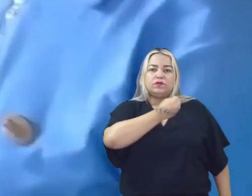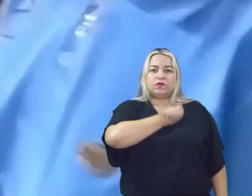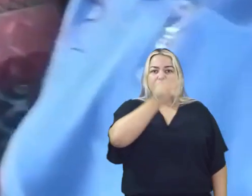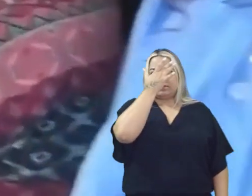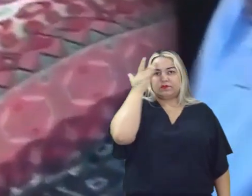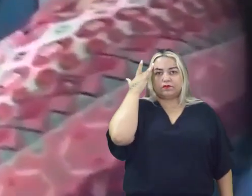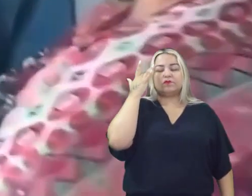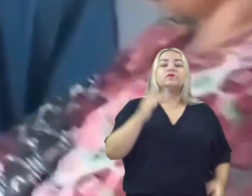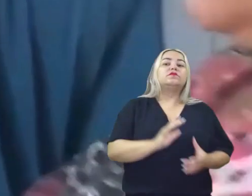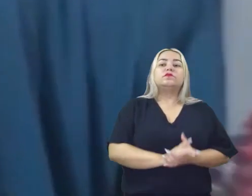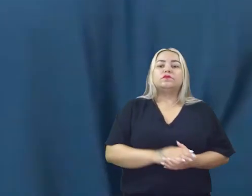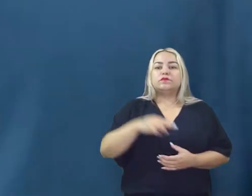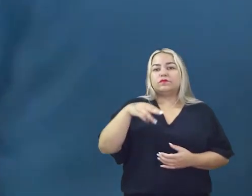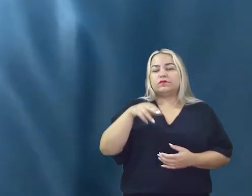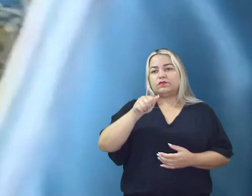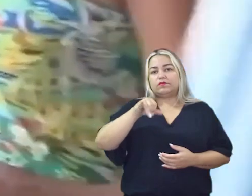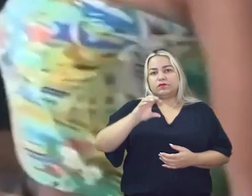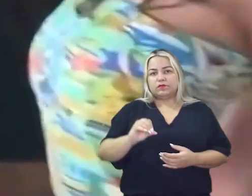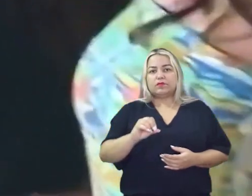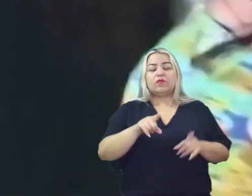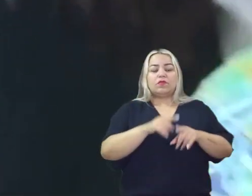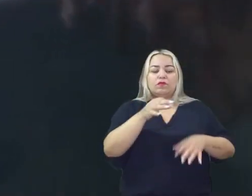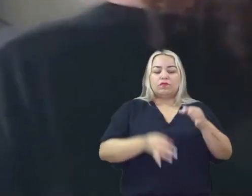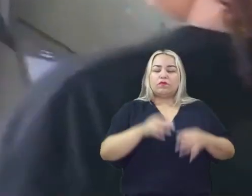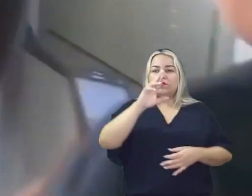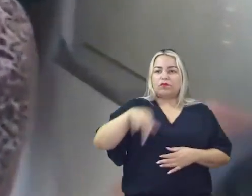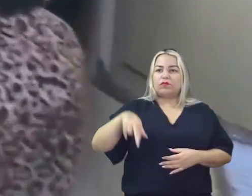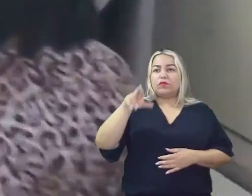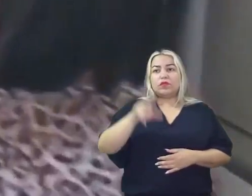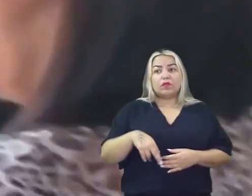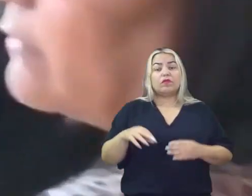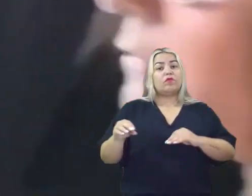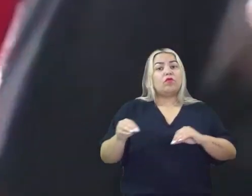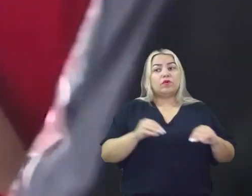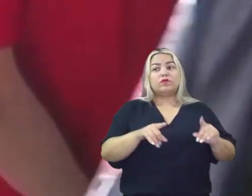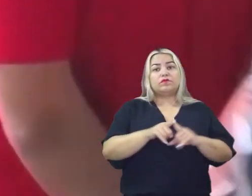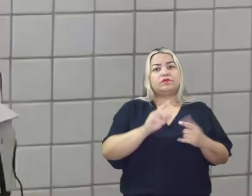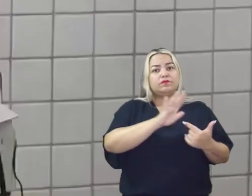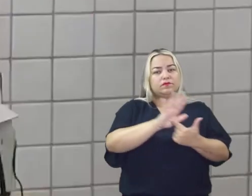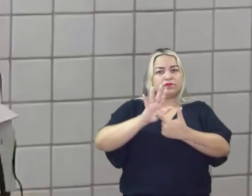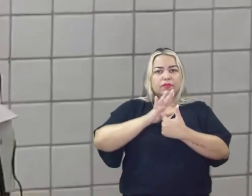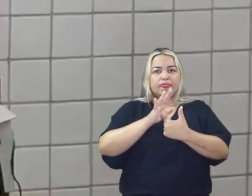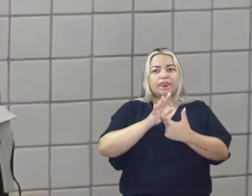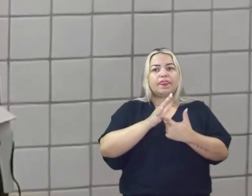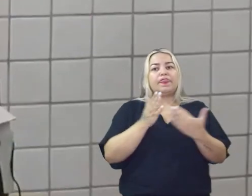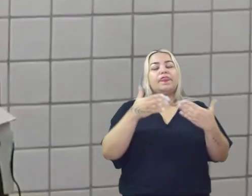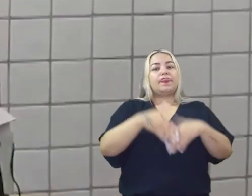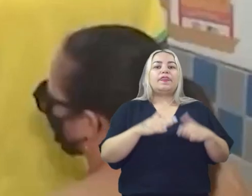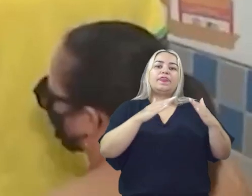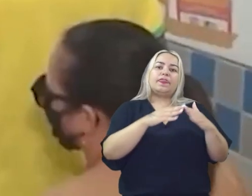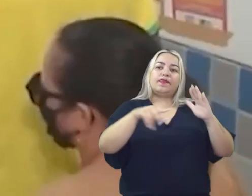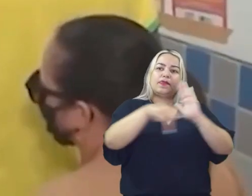número de habitantes. Em maio, a Justiça cancelou transferências de eleitores por terem apresentado como prova